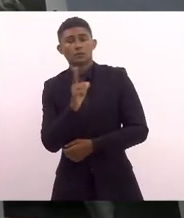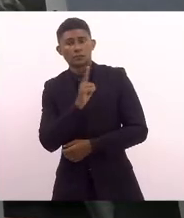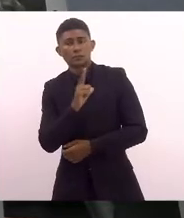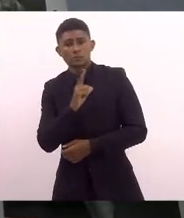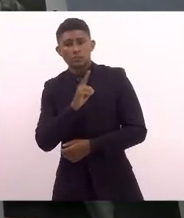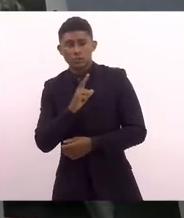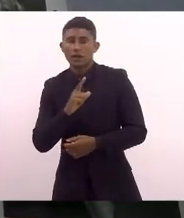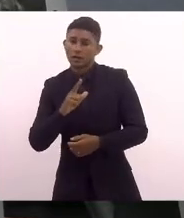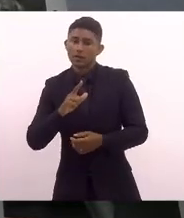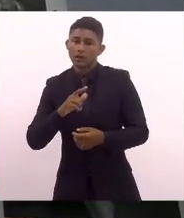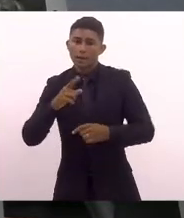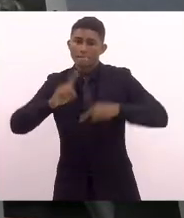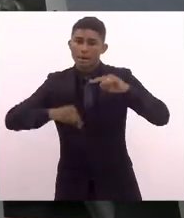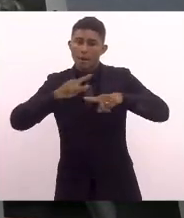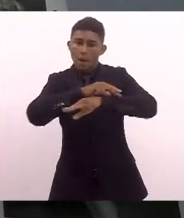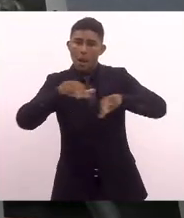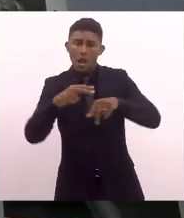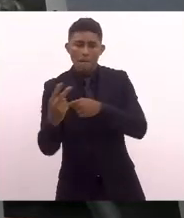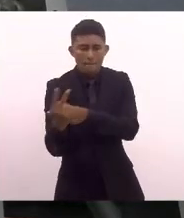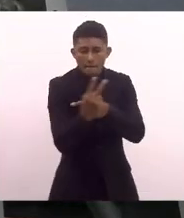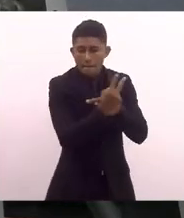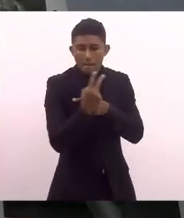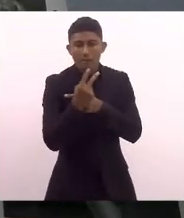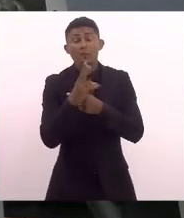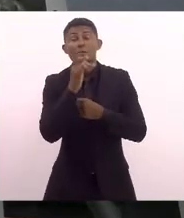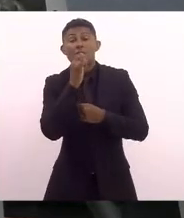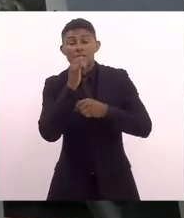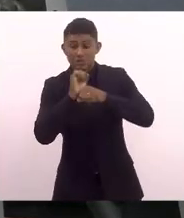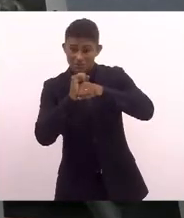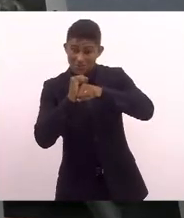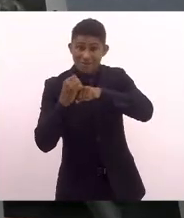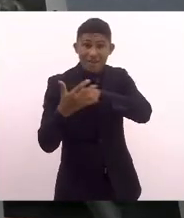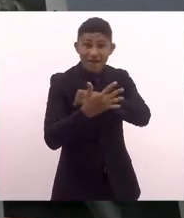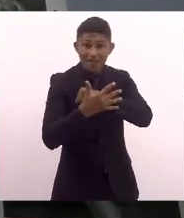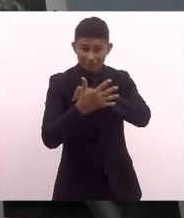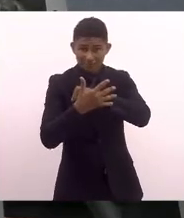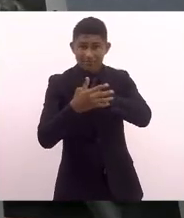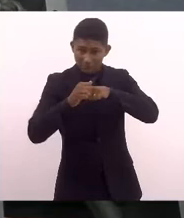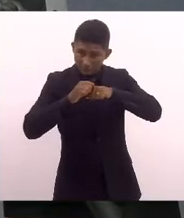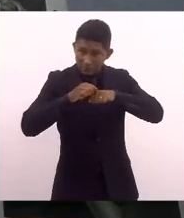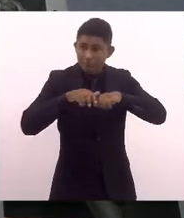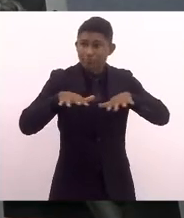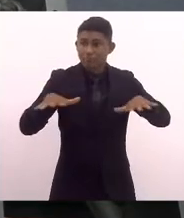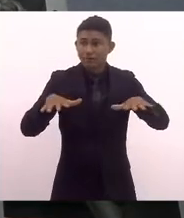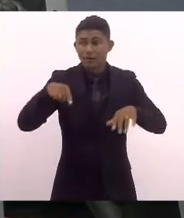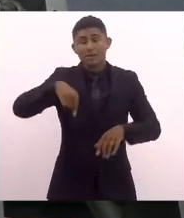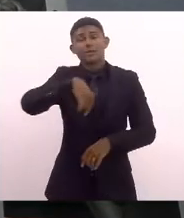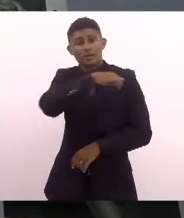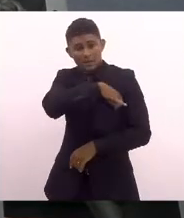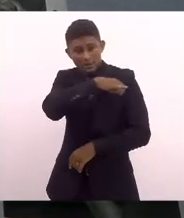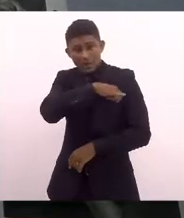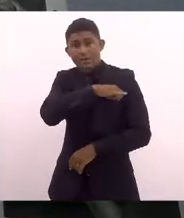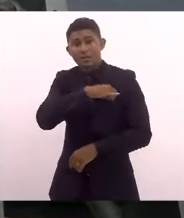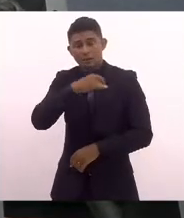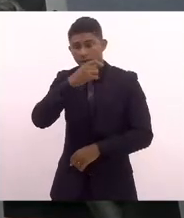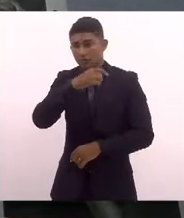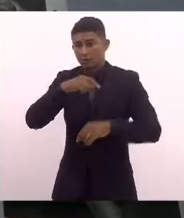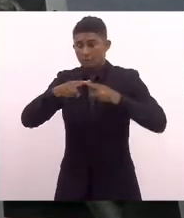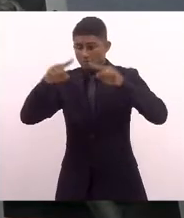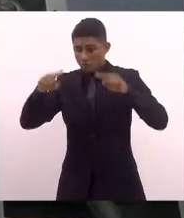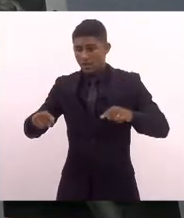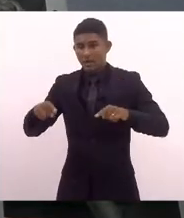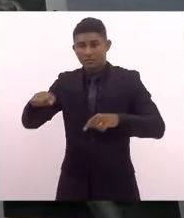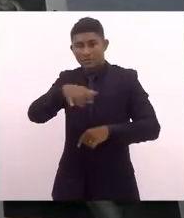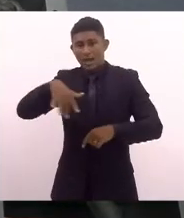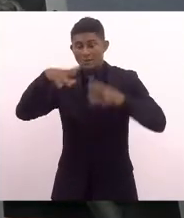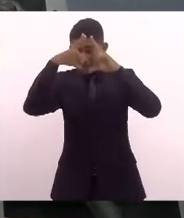pseudomonas, mas com o coronavírus, mais de 60 trabalhadores da enfermagem do Rio de Janeiro morreram. E a